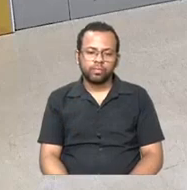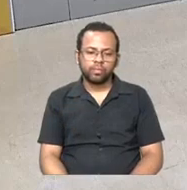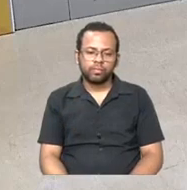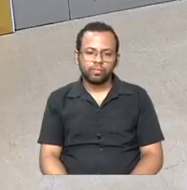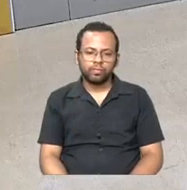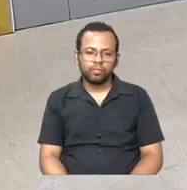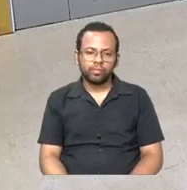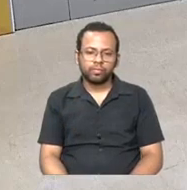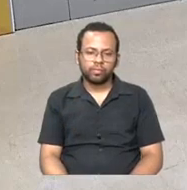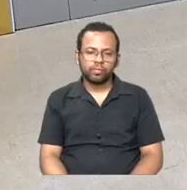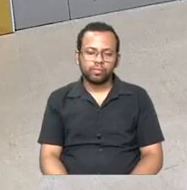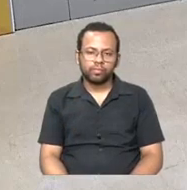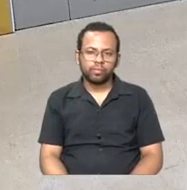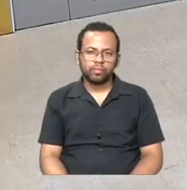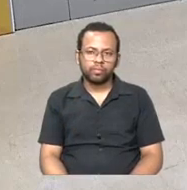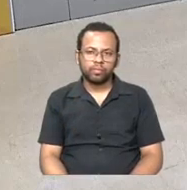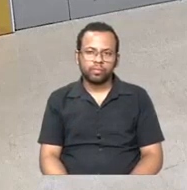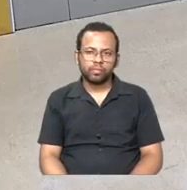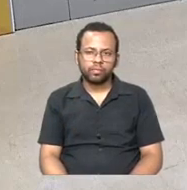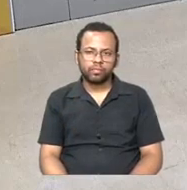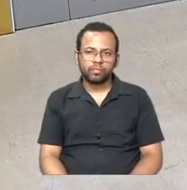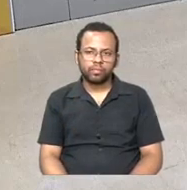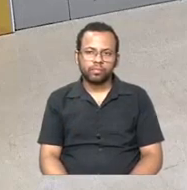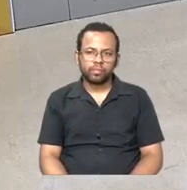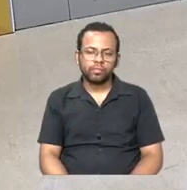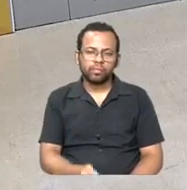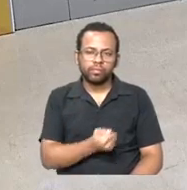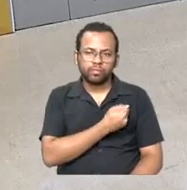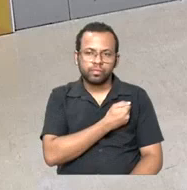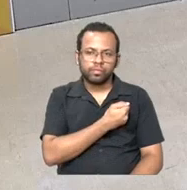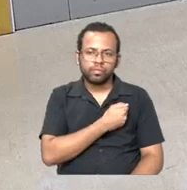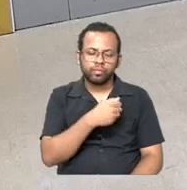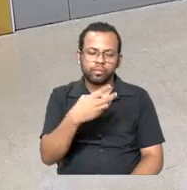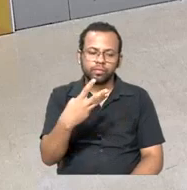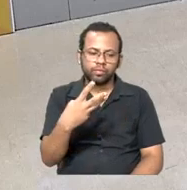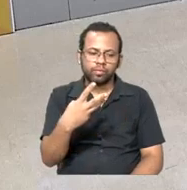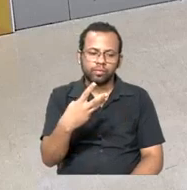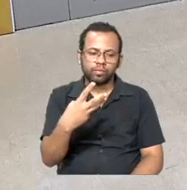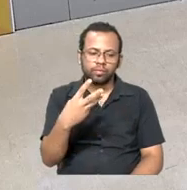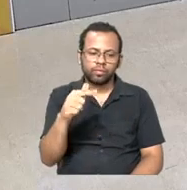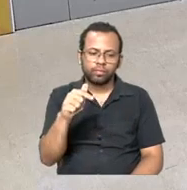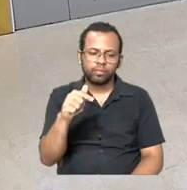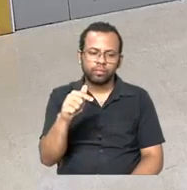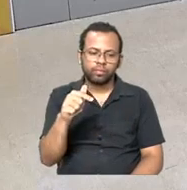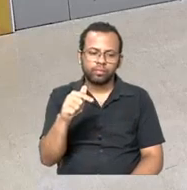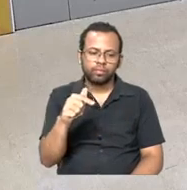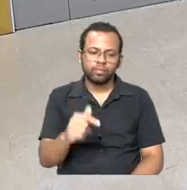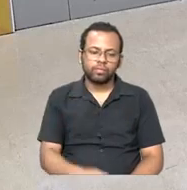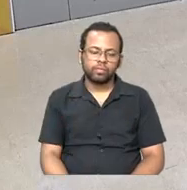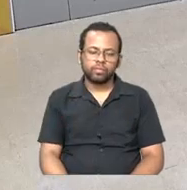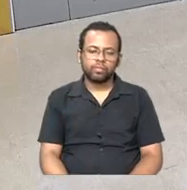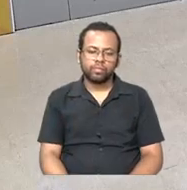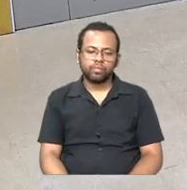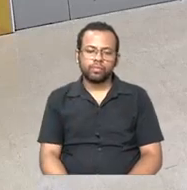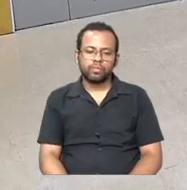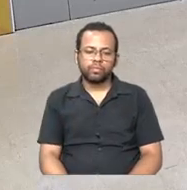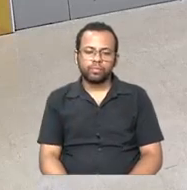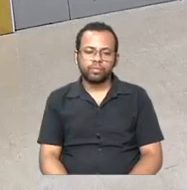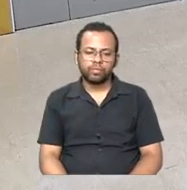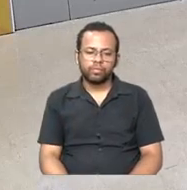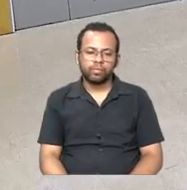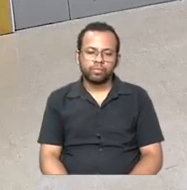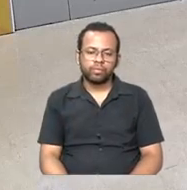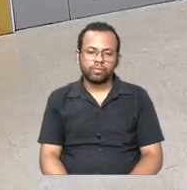marcou o número 3 seguimos marque 37 Agora sim 37 37